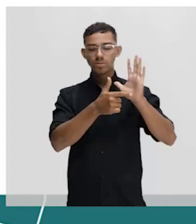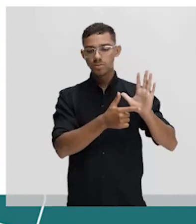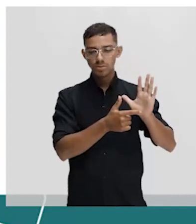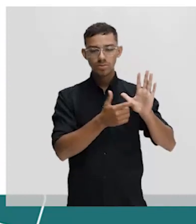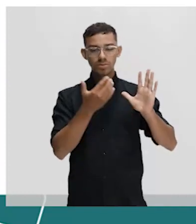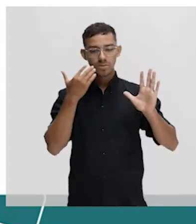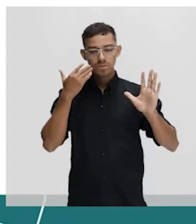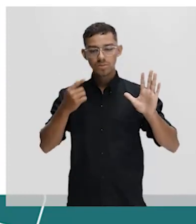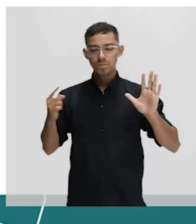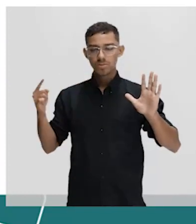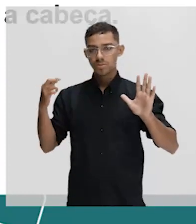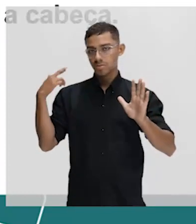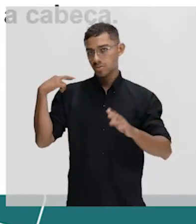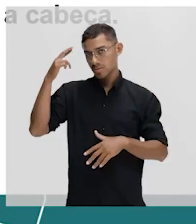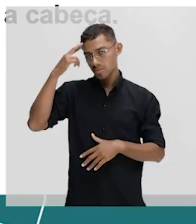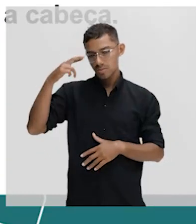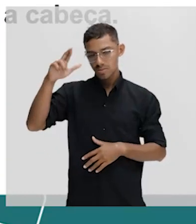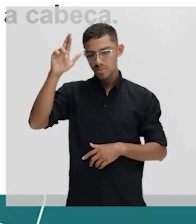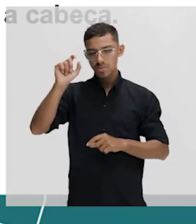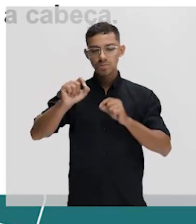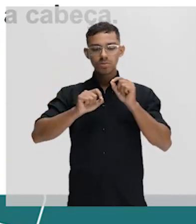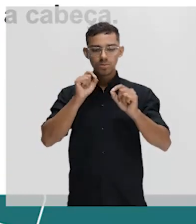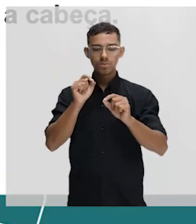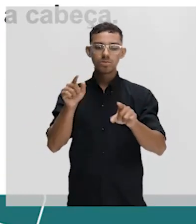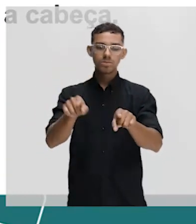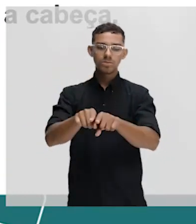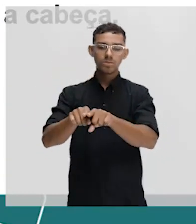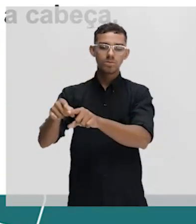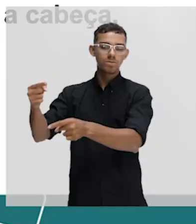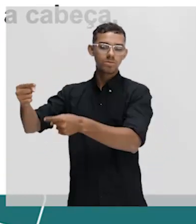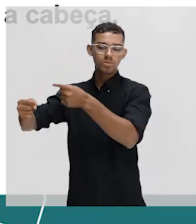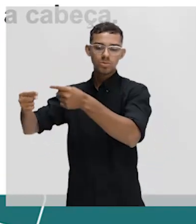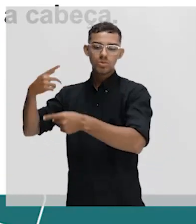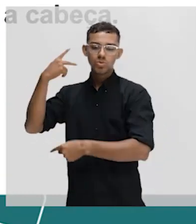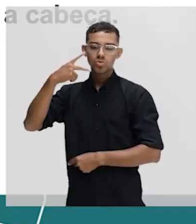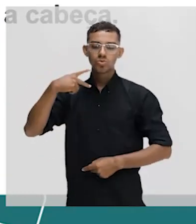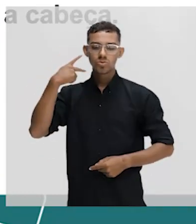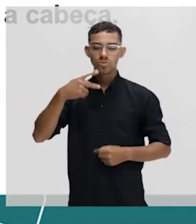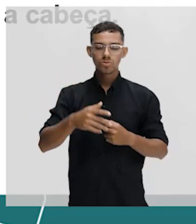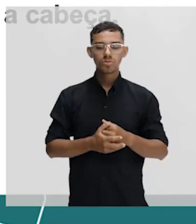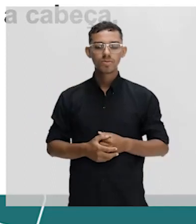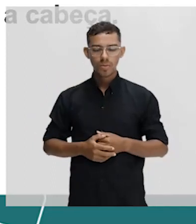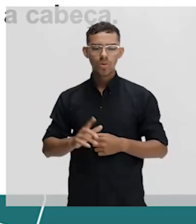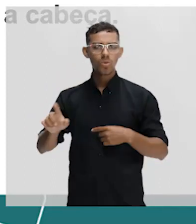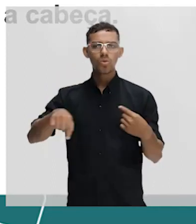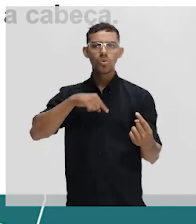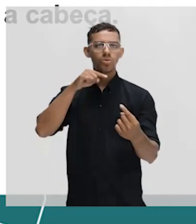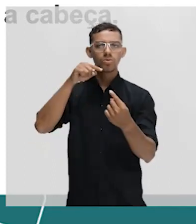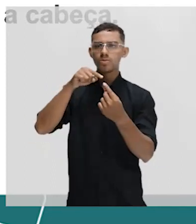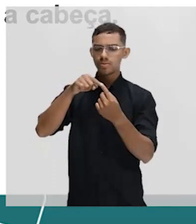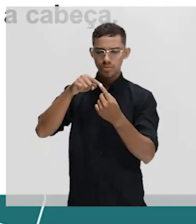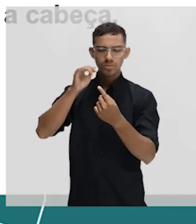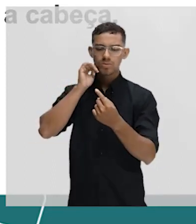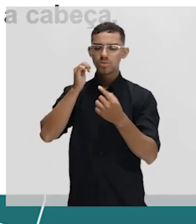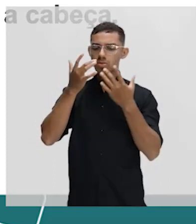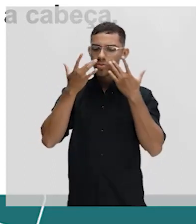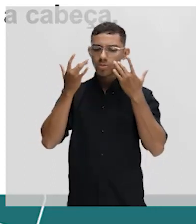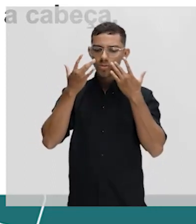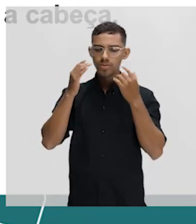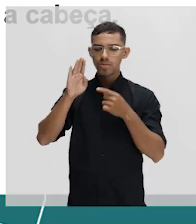caráter religioso, ele passou também a ser um caráter político. Como assim, professor? Não entendi. O objetivo da arte